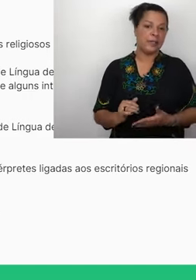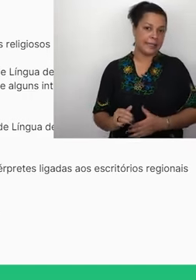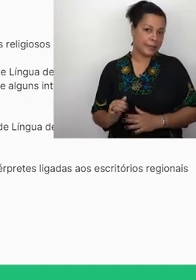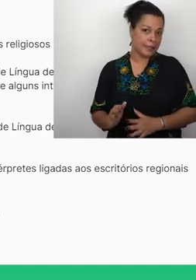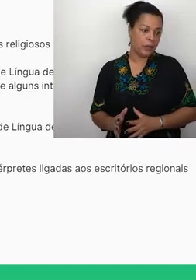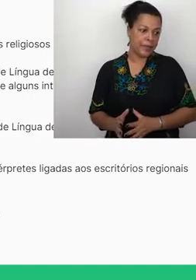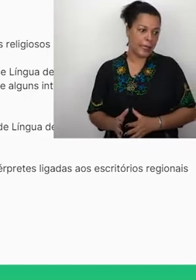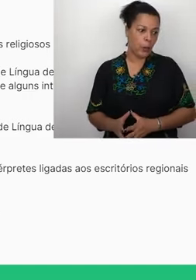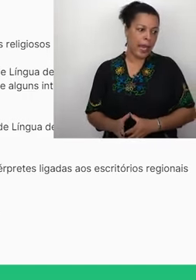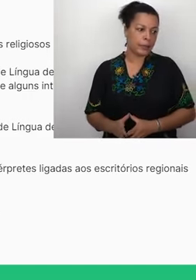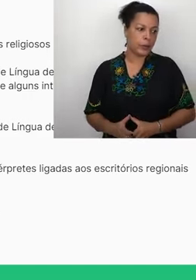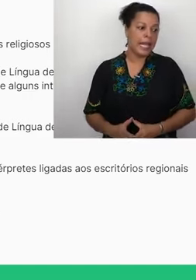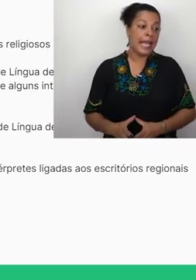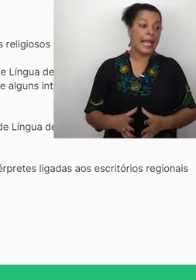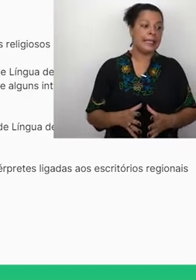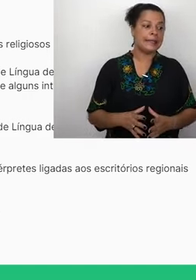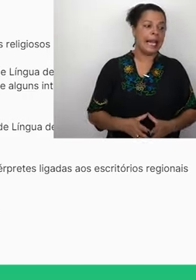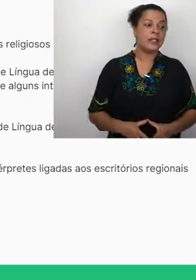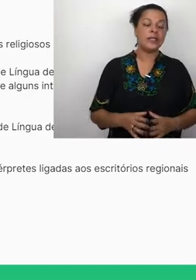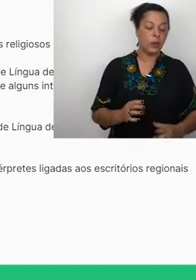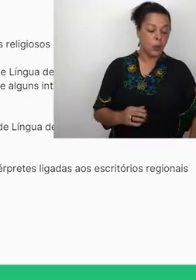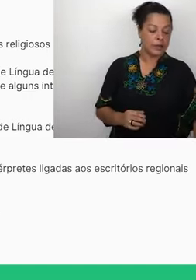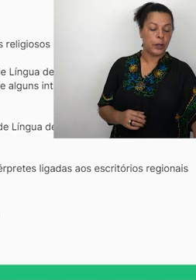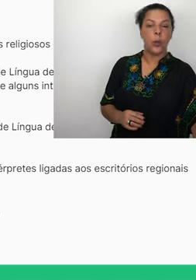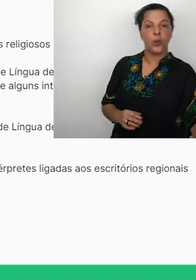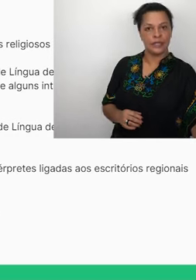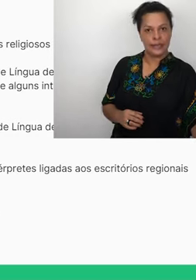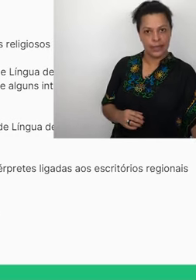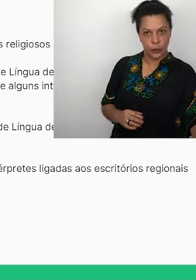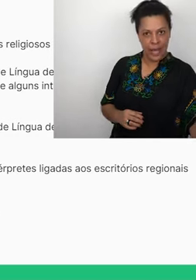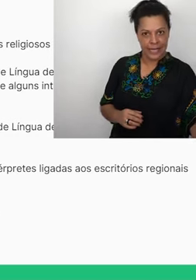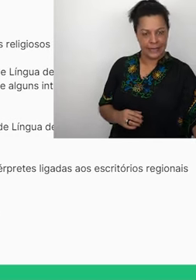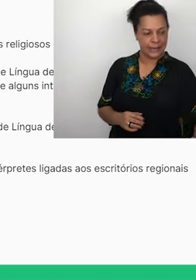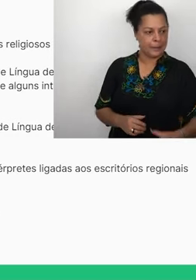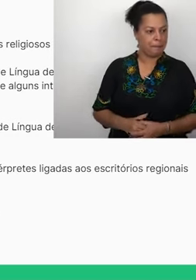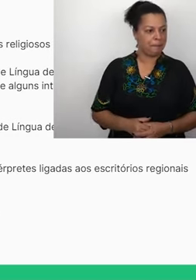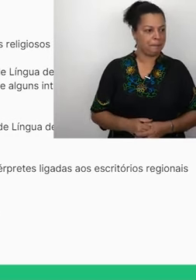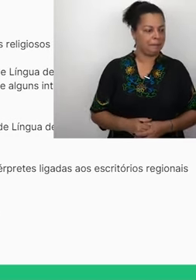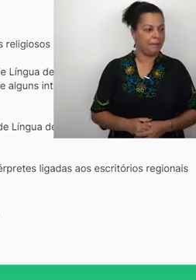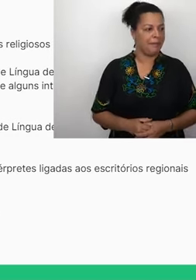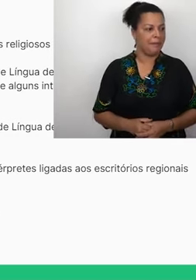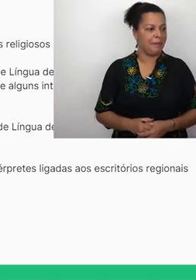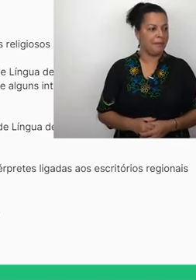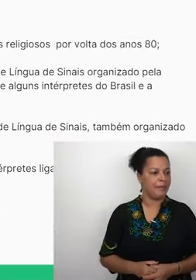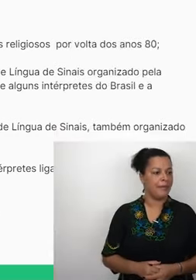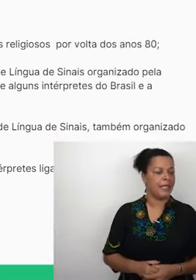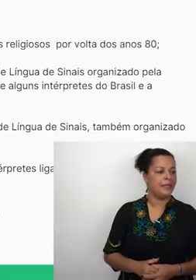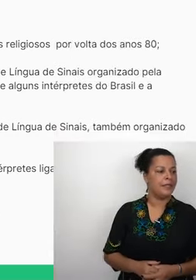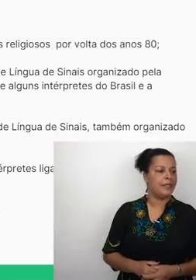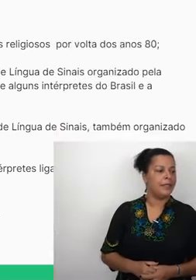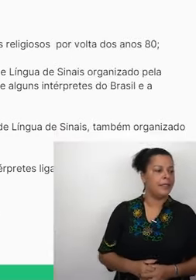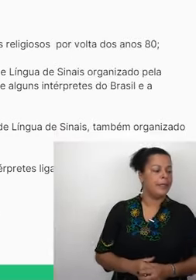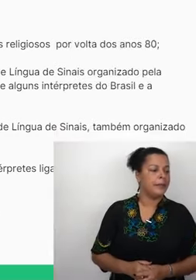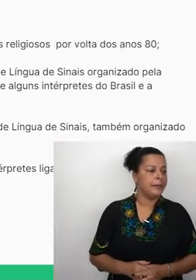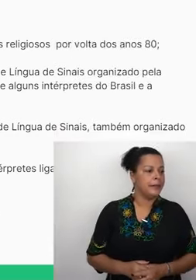1993 a 1994, realizaram-se alguns encontros estaduais.